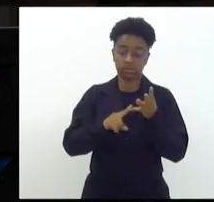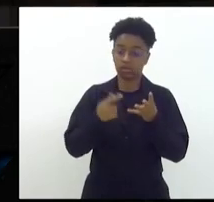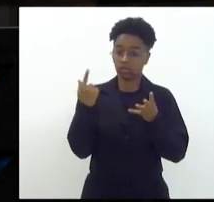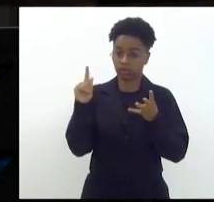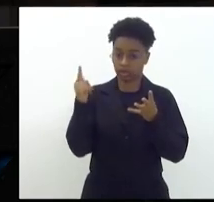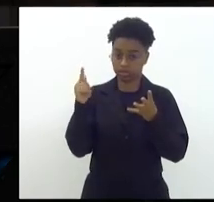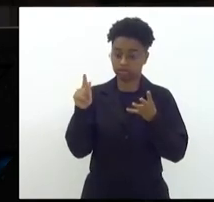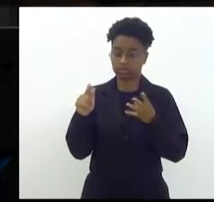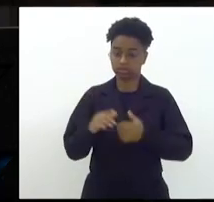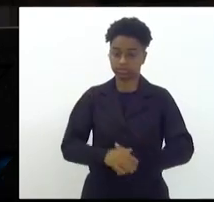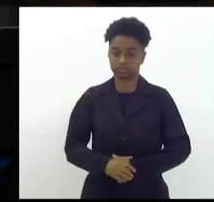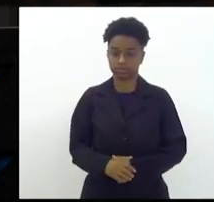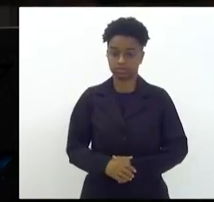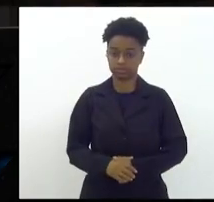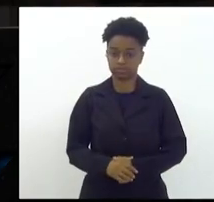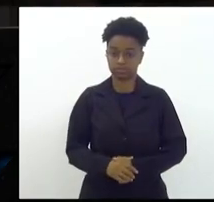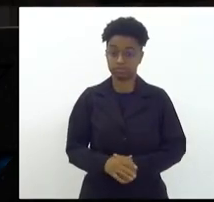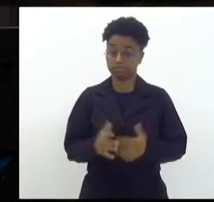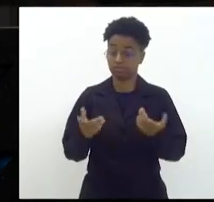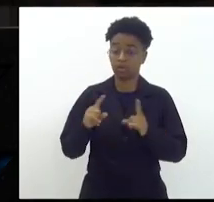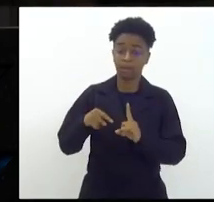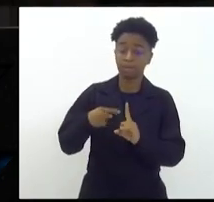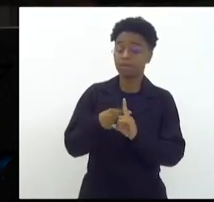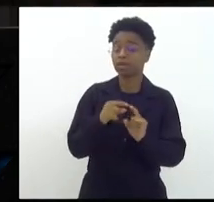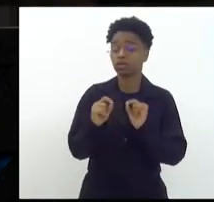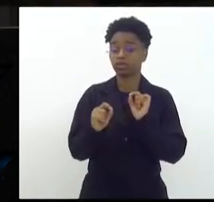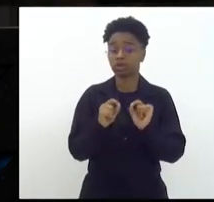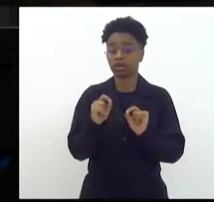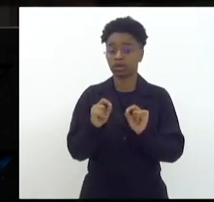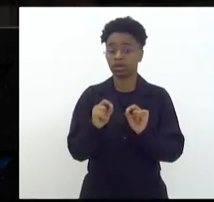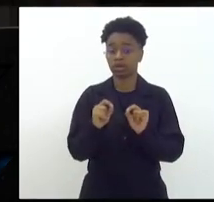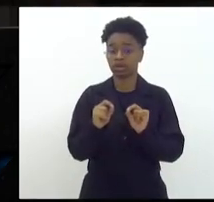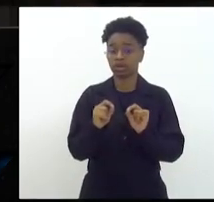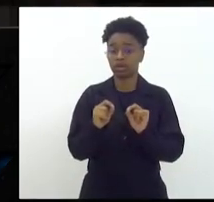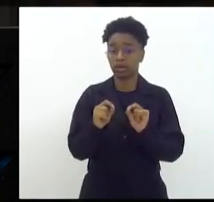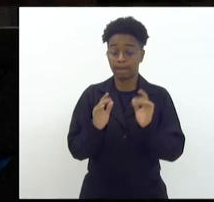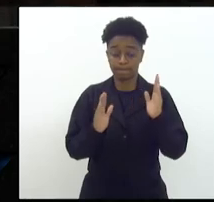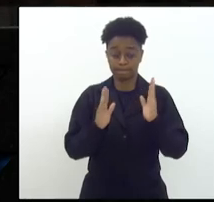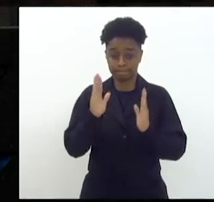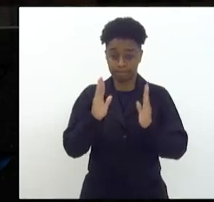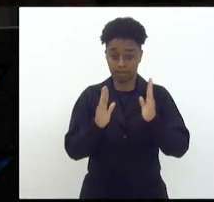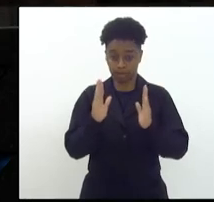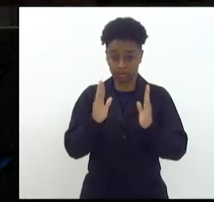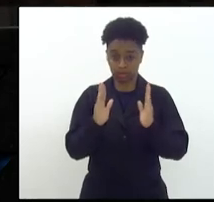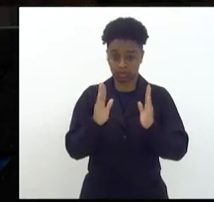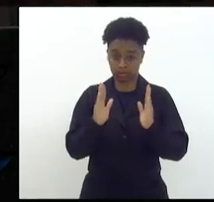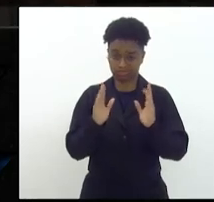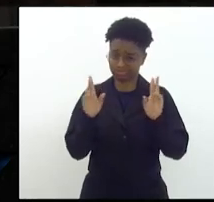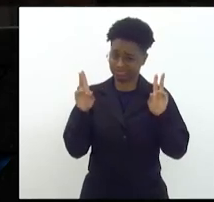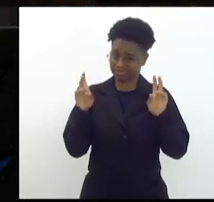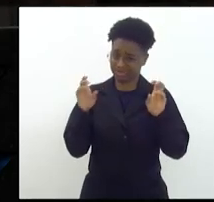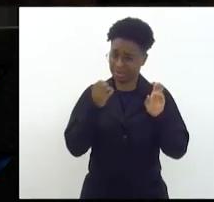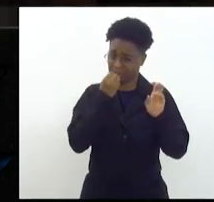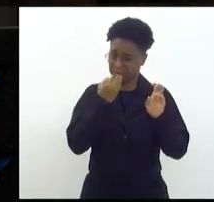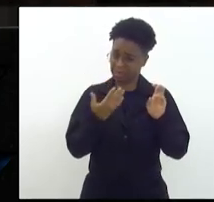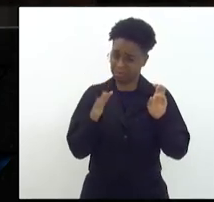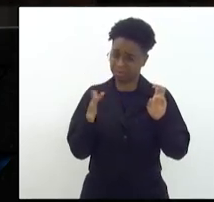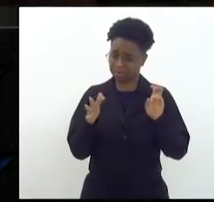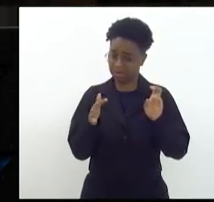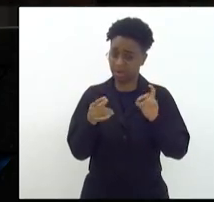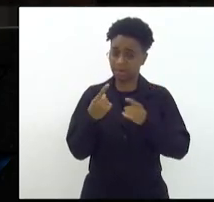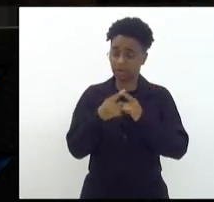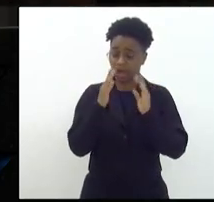e a grande benestre que traz é aumentar o prazo do regime benécia entre aspas de 9